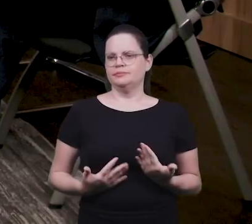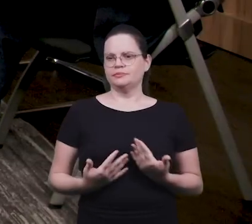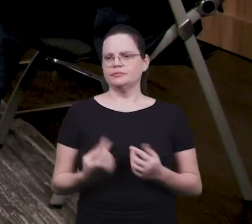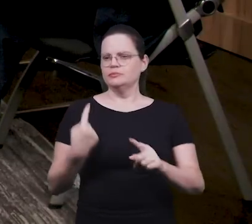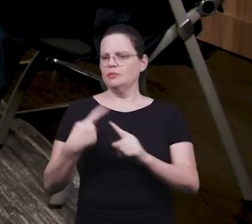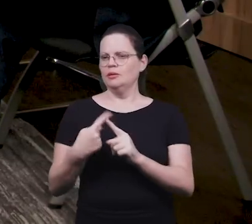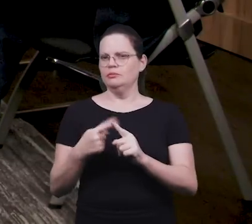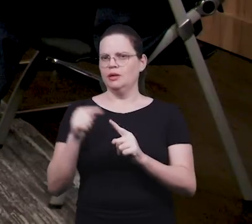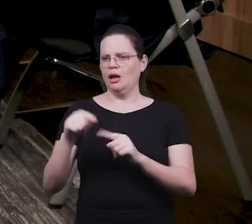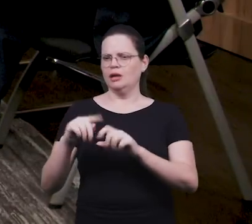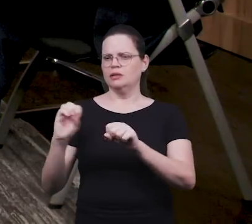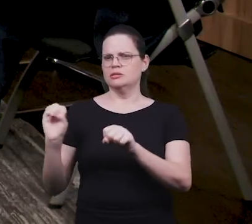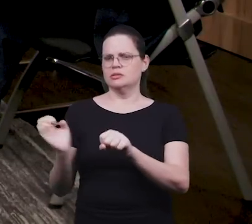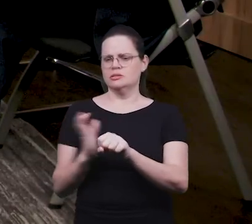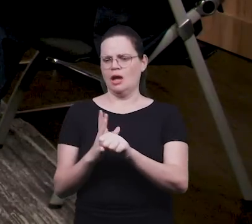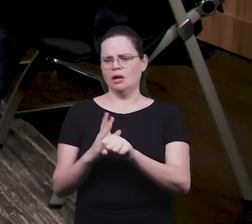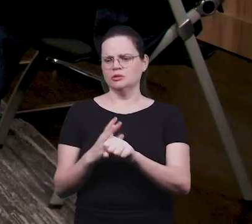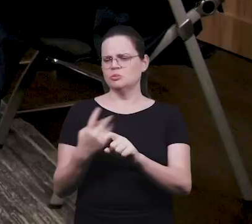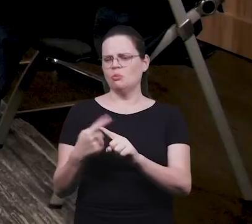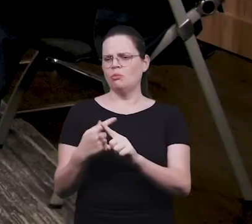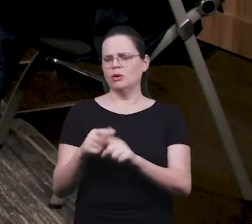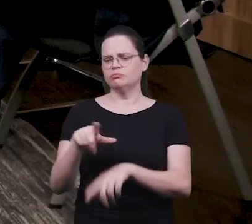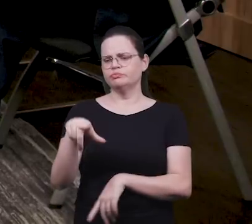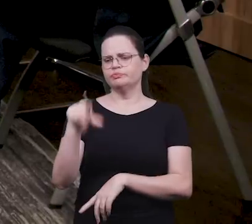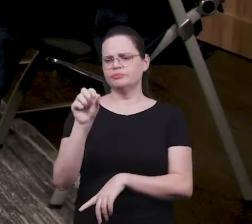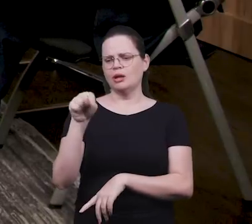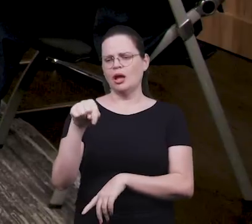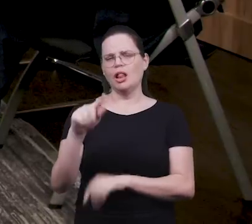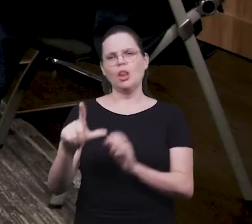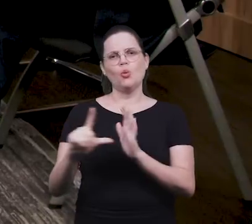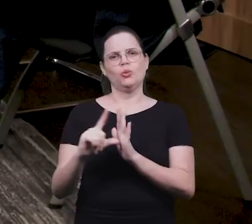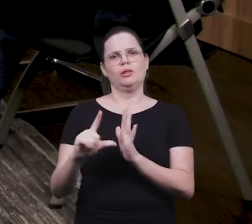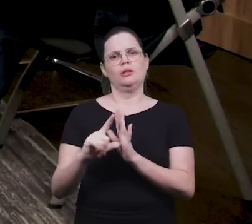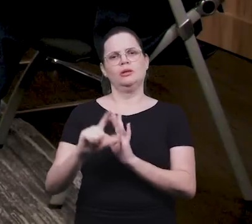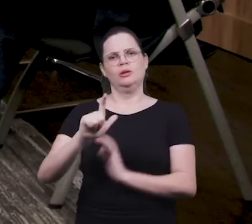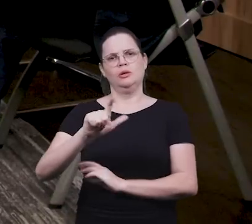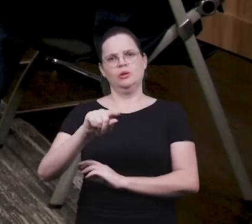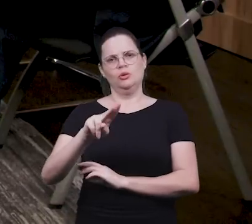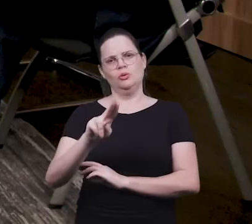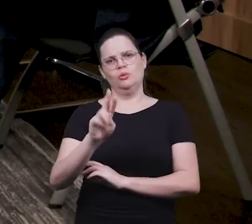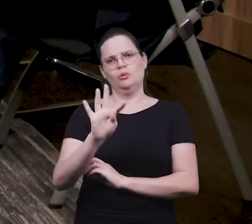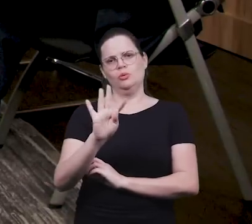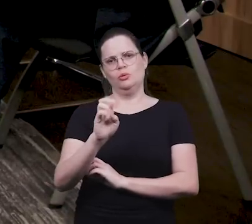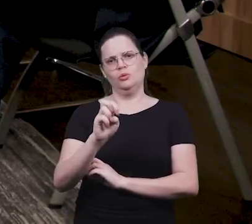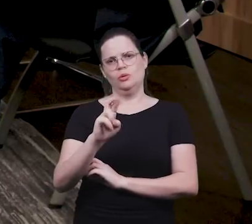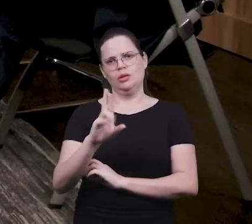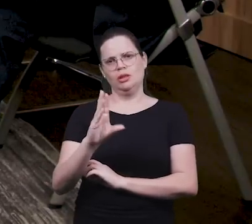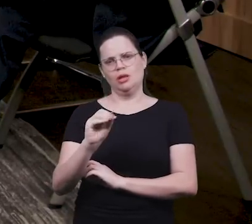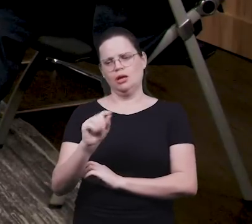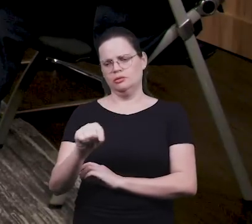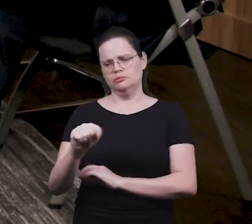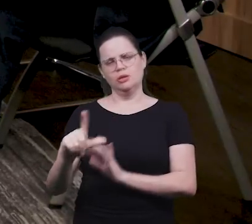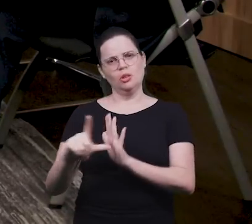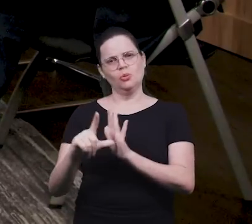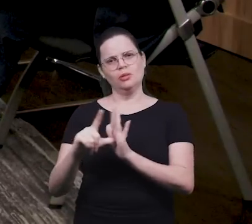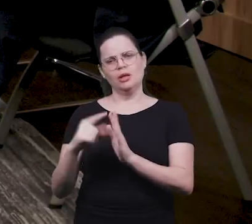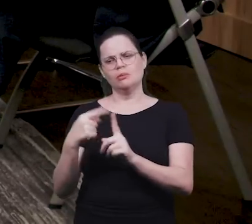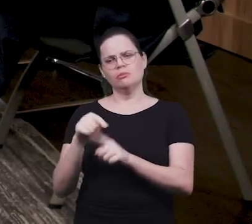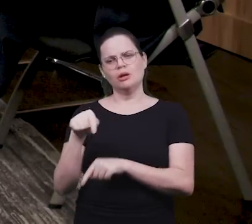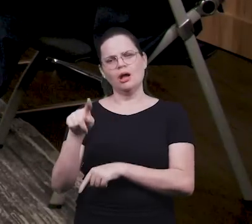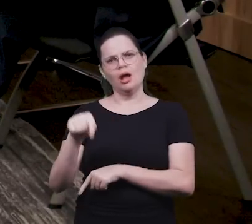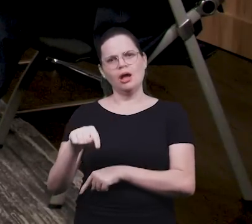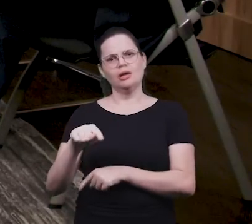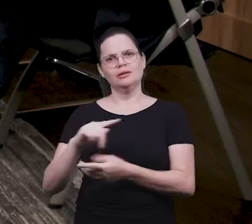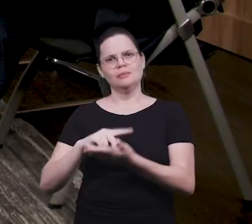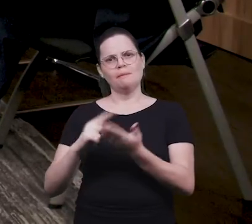profeticamente, é um dos restantes, né, um dos reformadores, mas por que ele é o homem da parábola que encontrou o